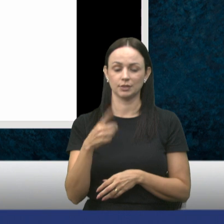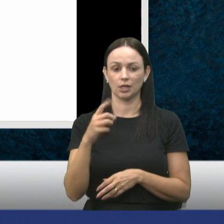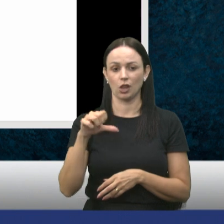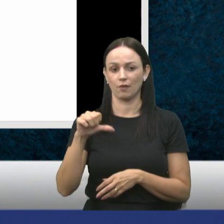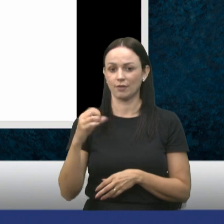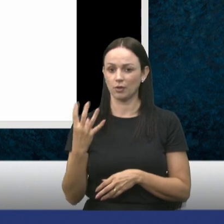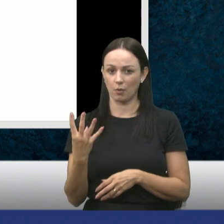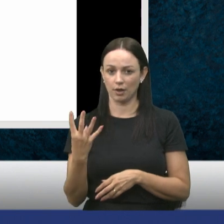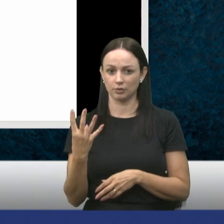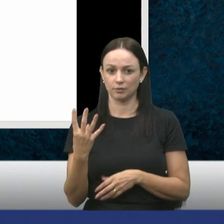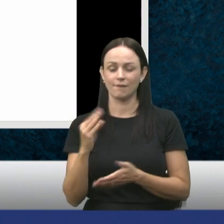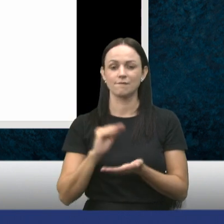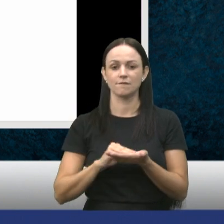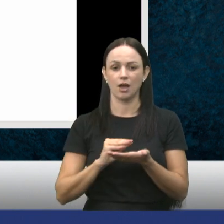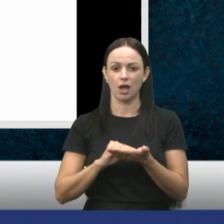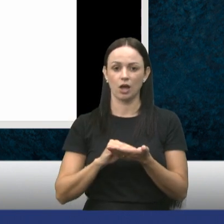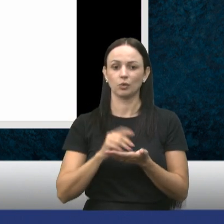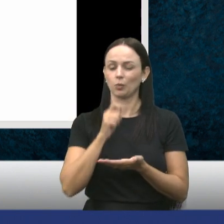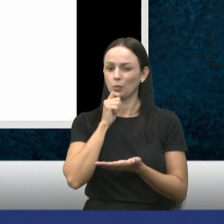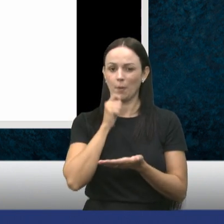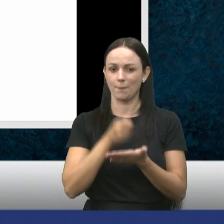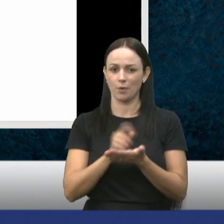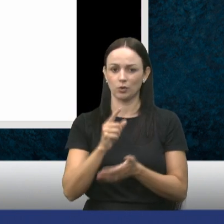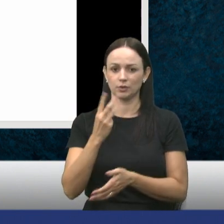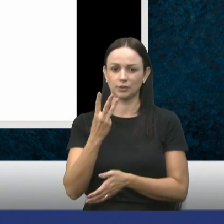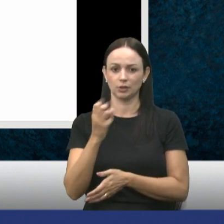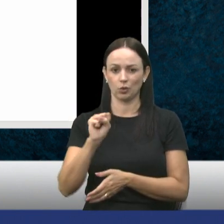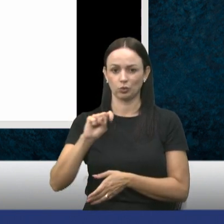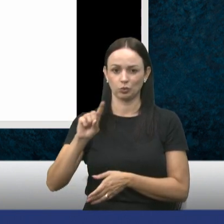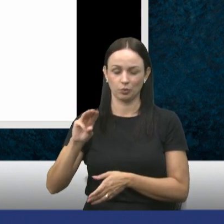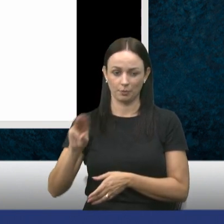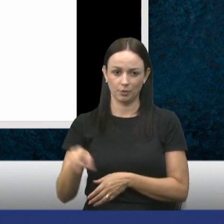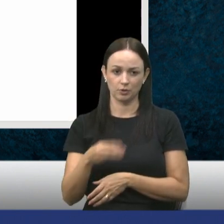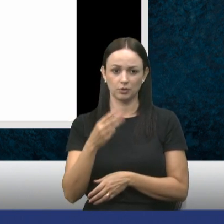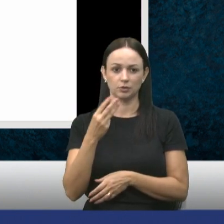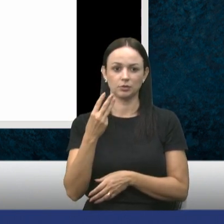31.131.194, restos a pagar não processados